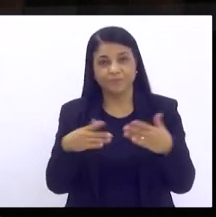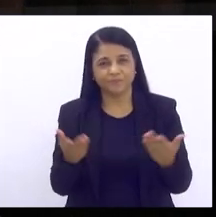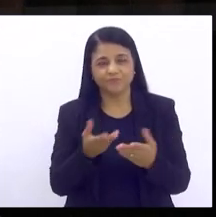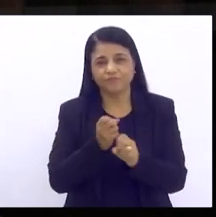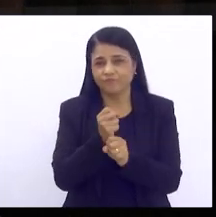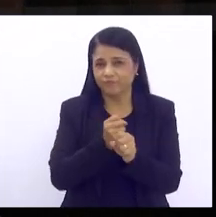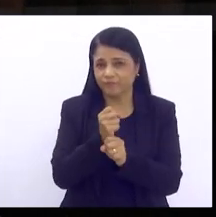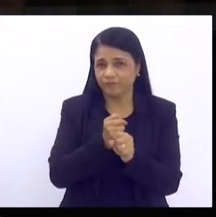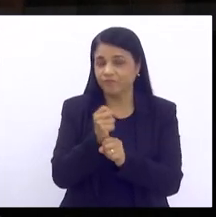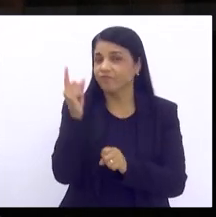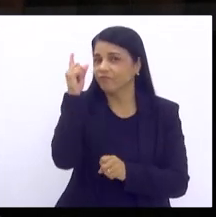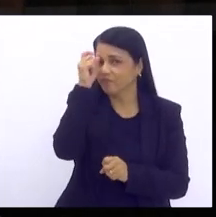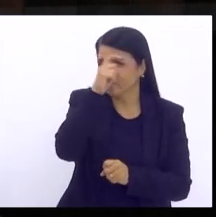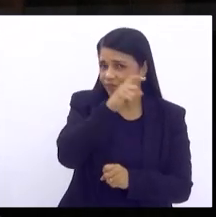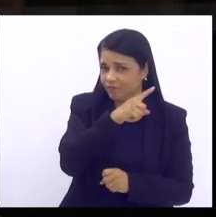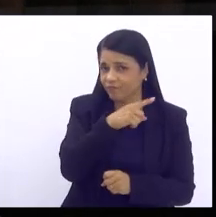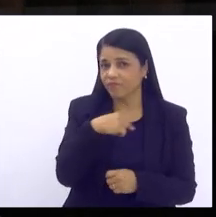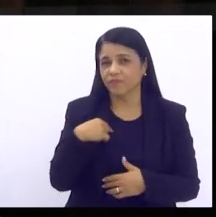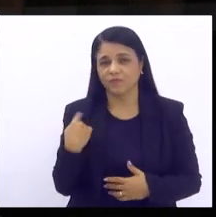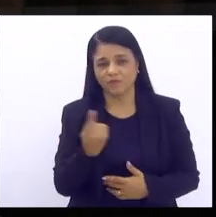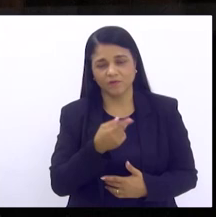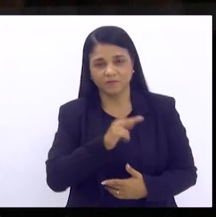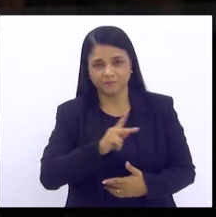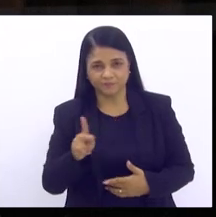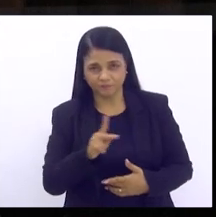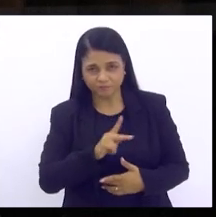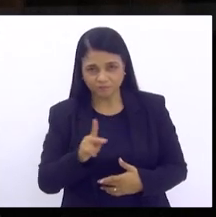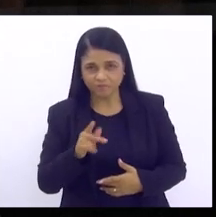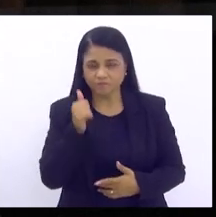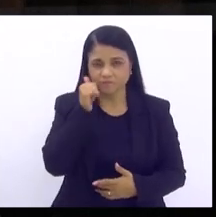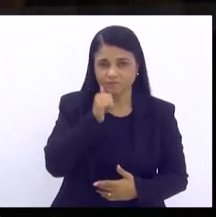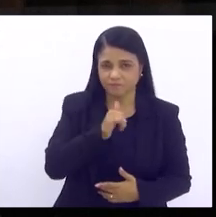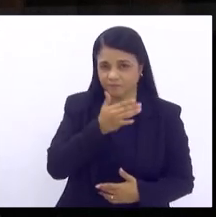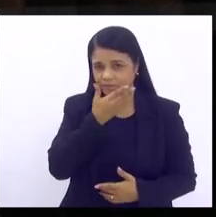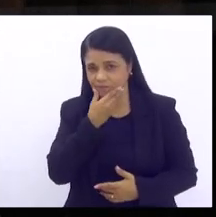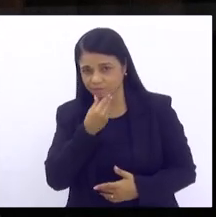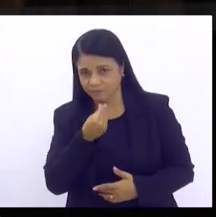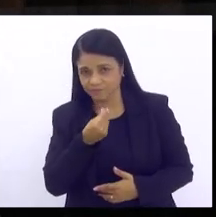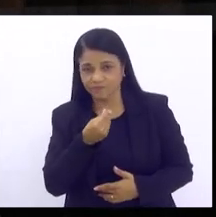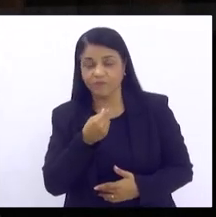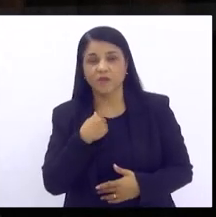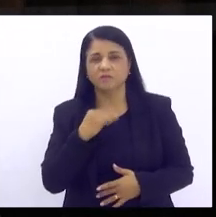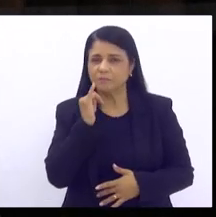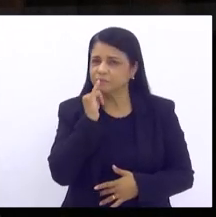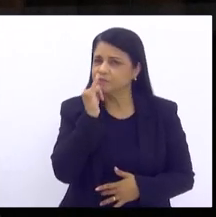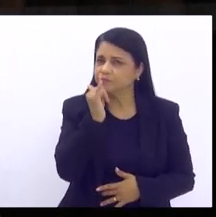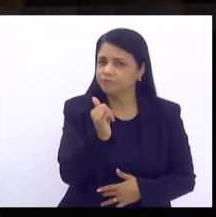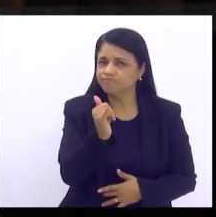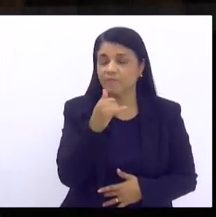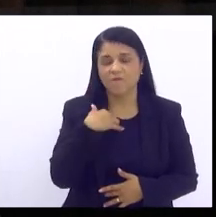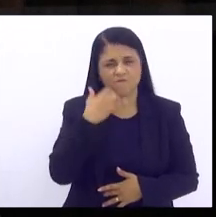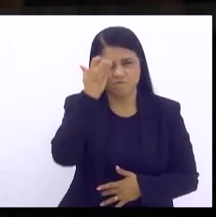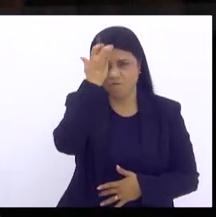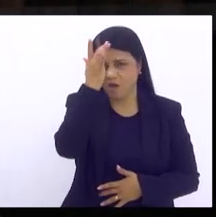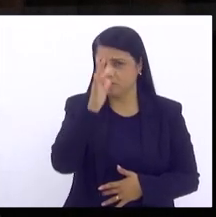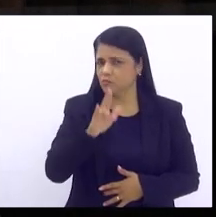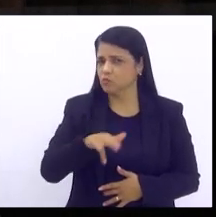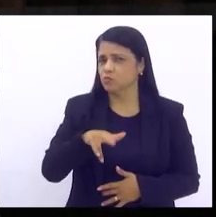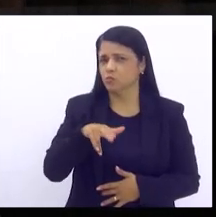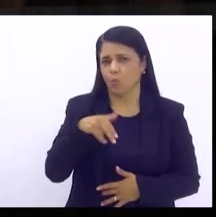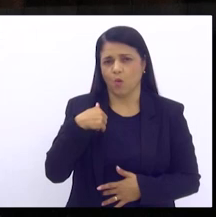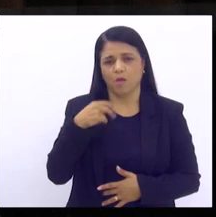anos foram difíceis para nós, professores e professoras. Eu sempre falei que nunca foi fácil ser